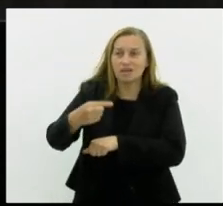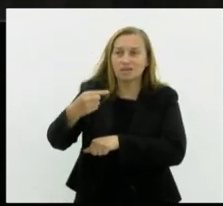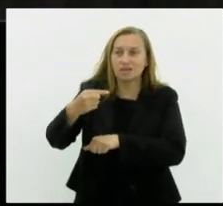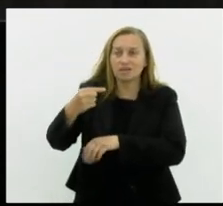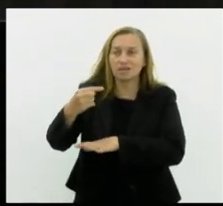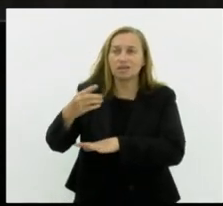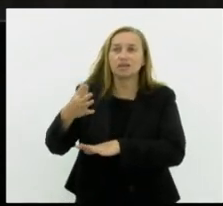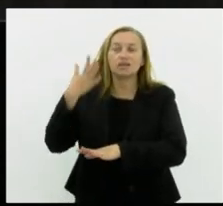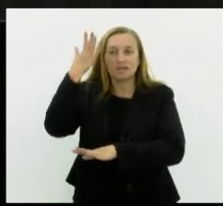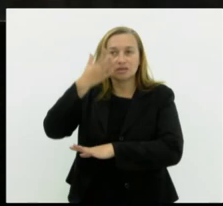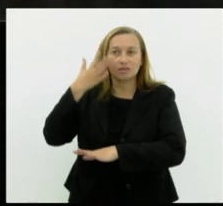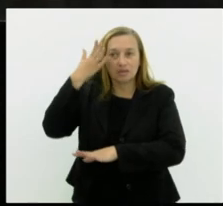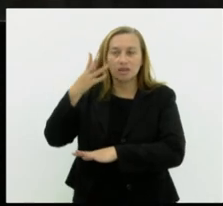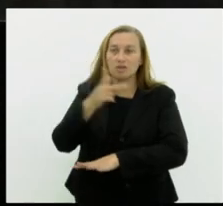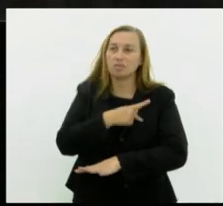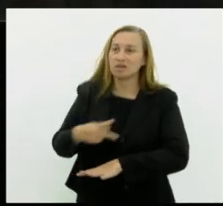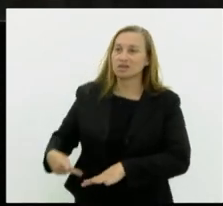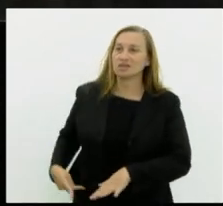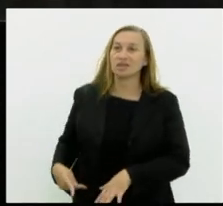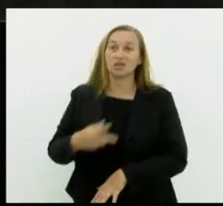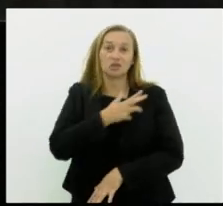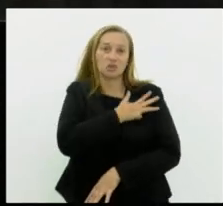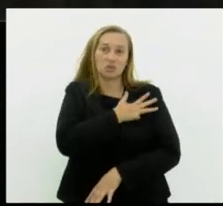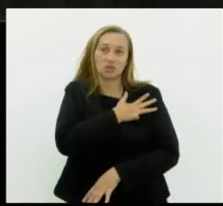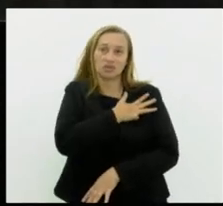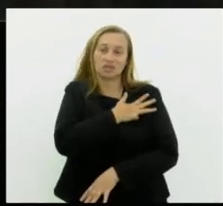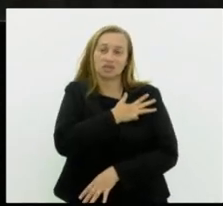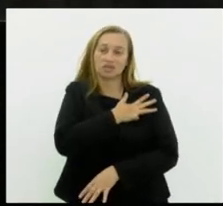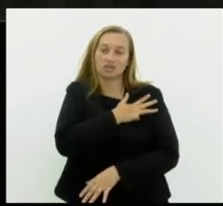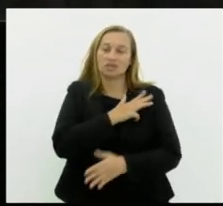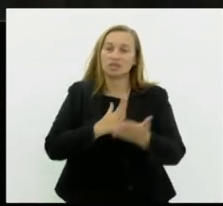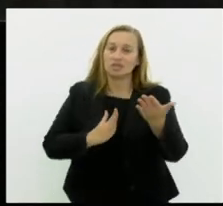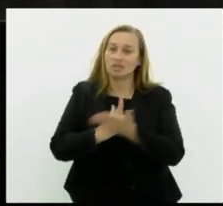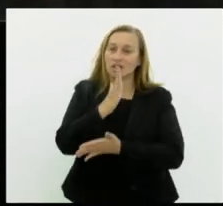é o presidente da República que sanciona.